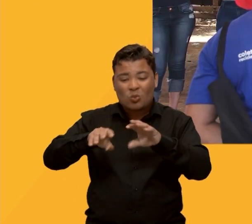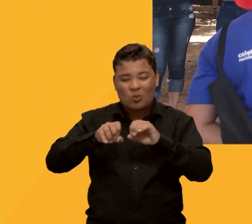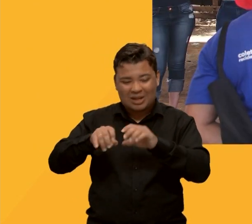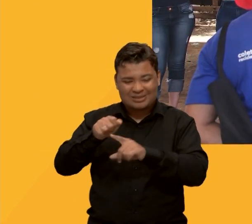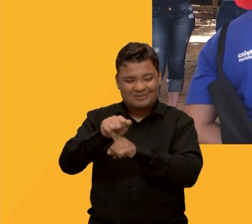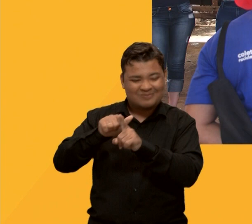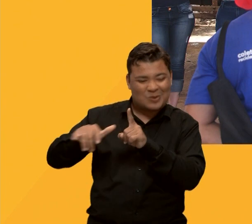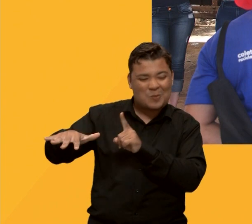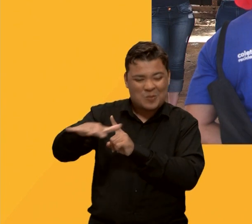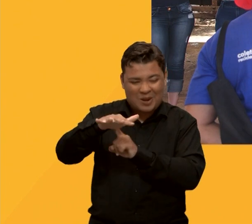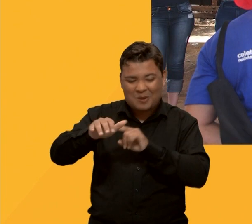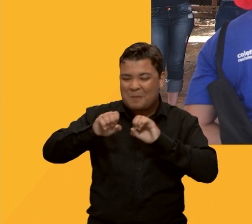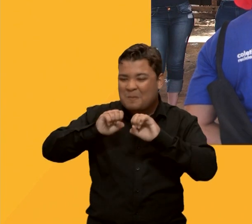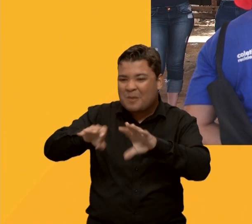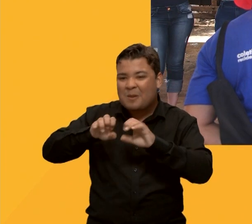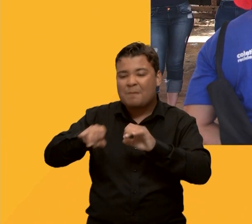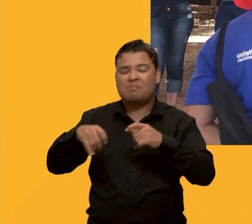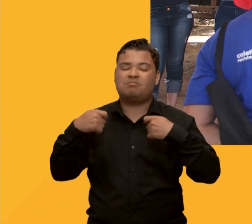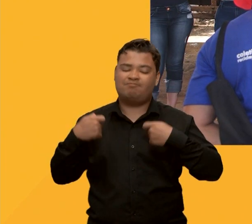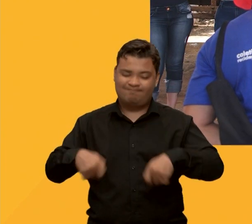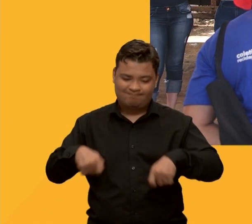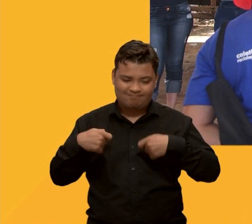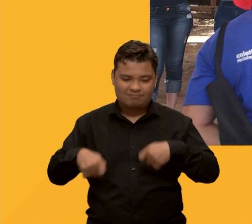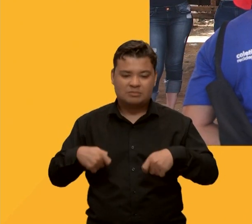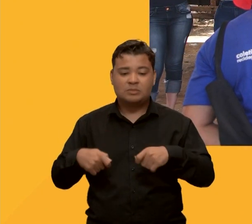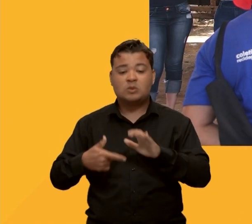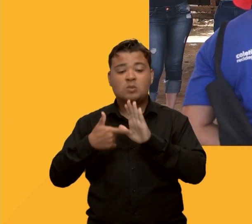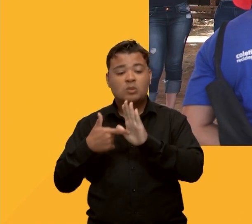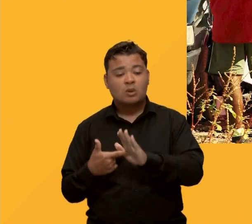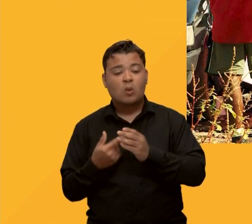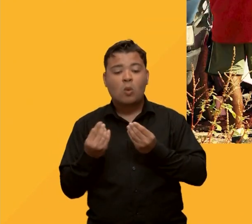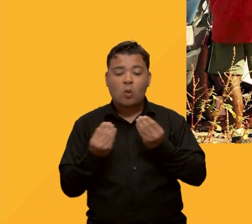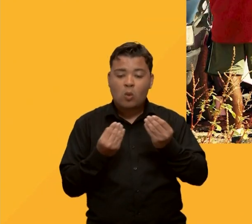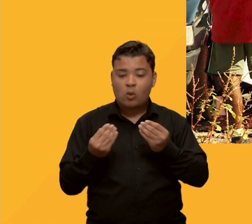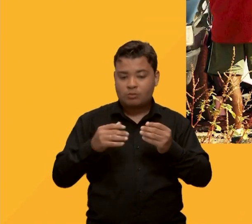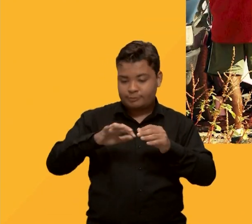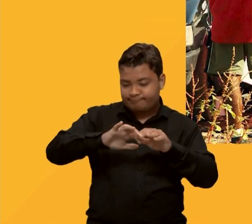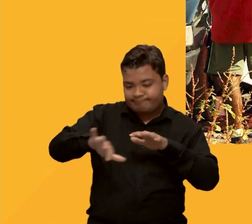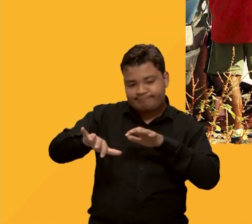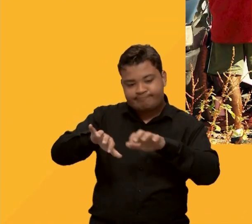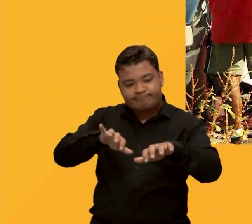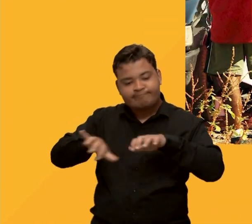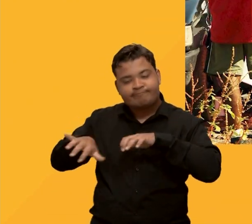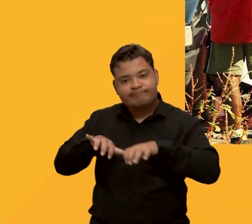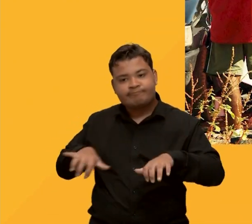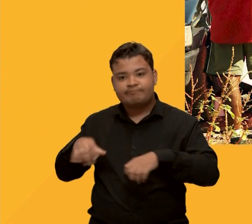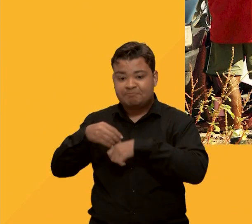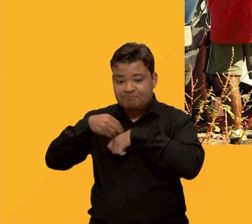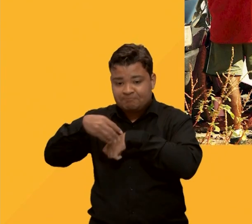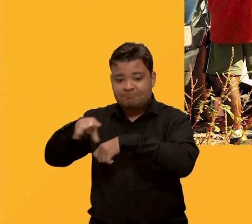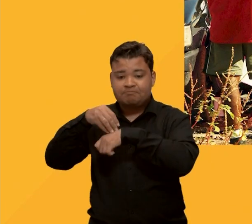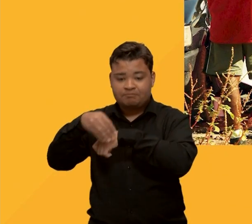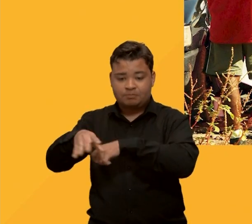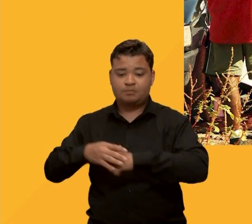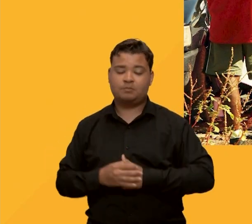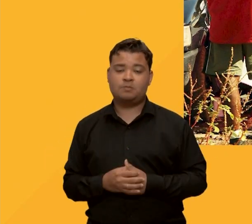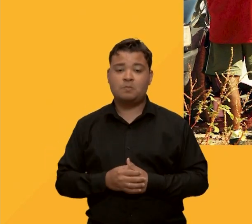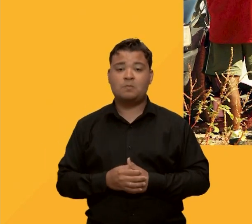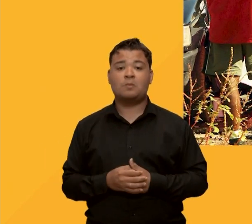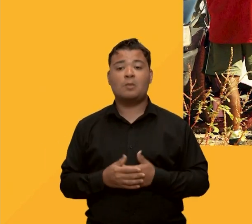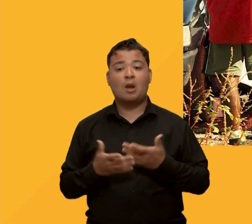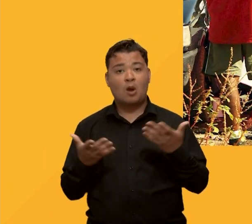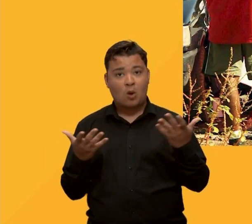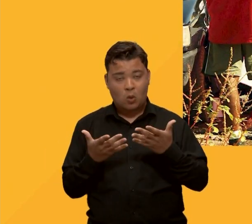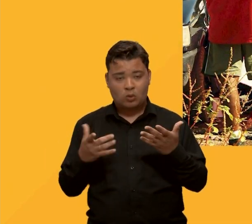feita, a população sempre separar na fonte os seus resíduos, esses resíduos chegam hoje no centro